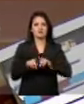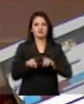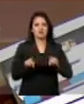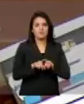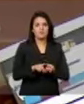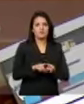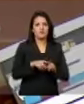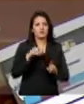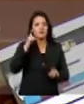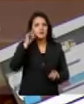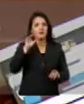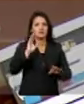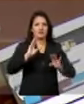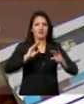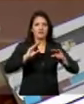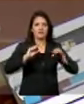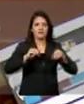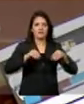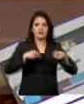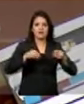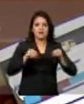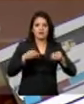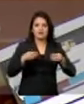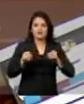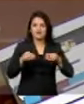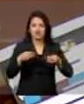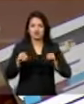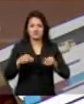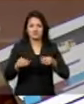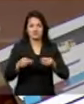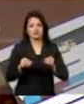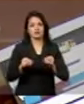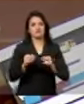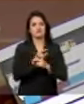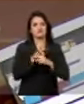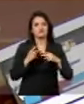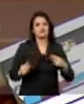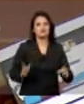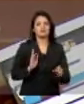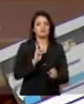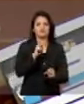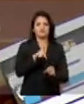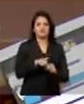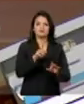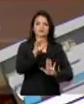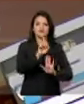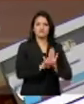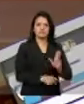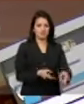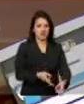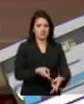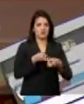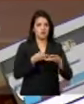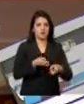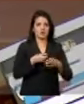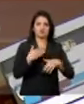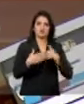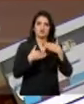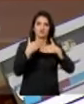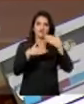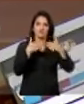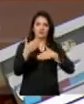pela Sociedade de Economia Mista Petrobras de direitos de exploração, desenvolvimento e produção